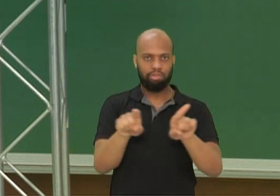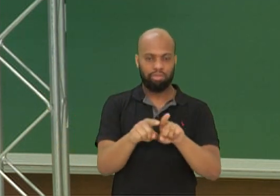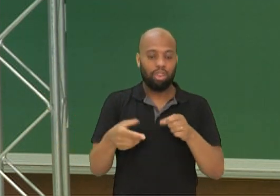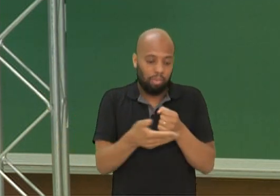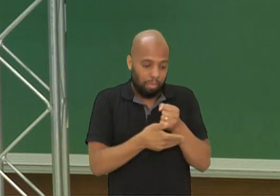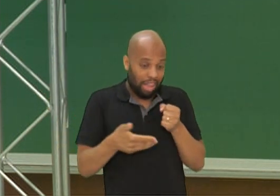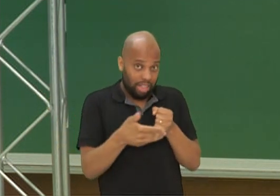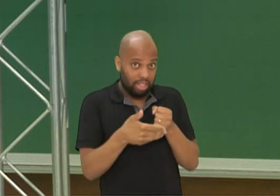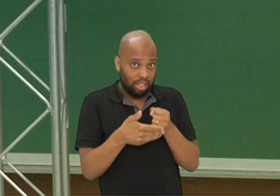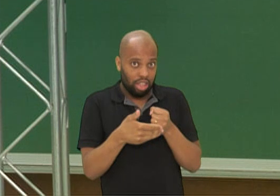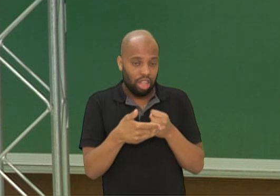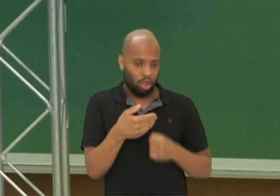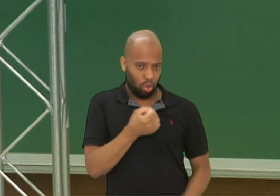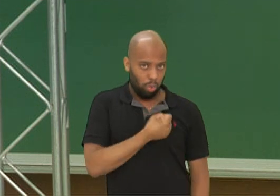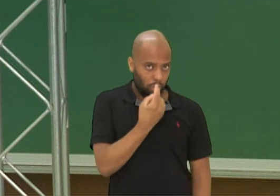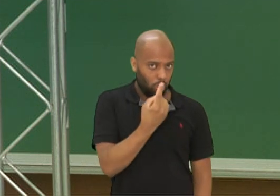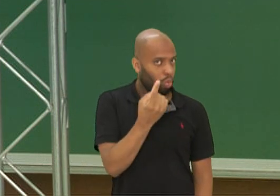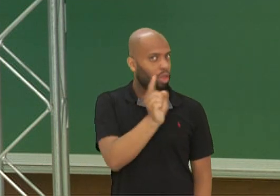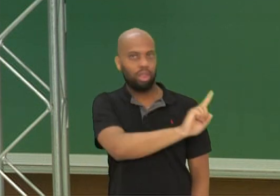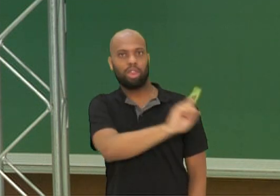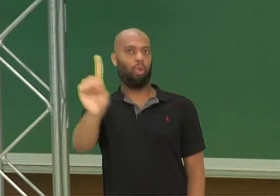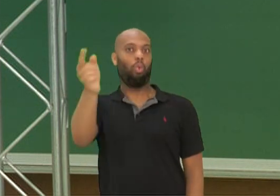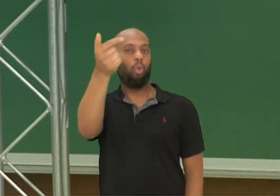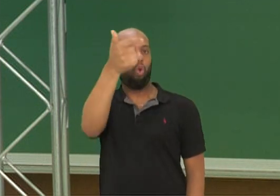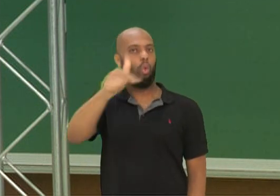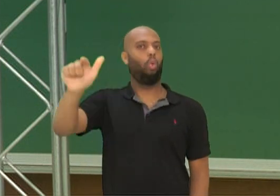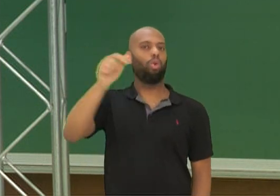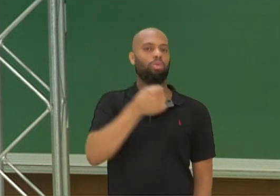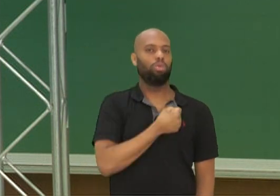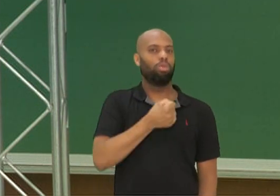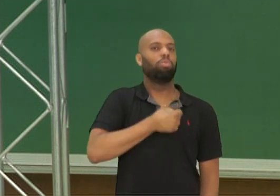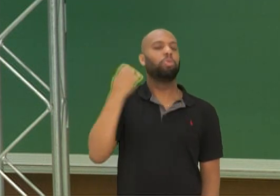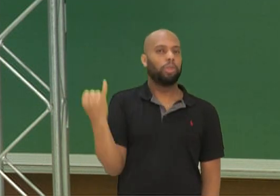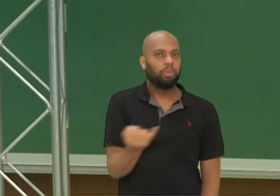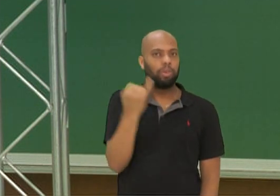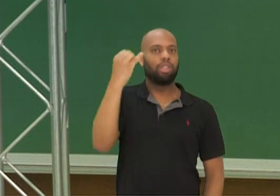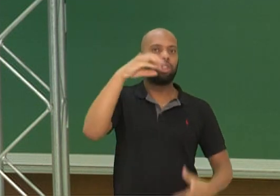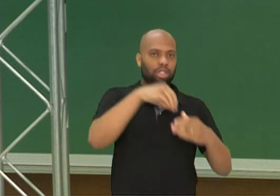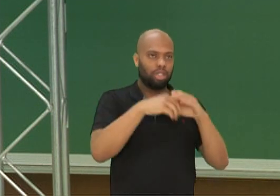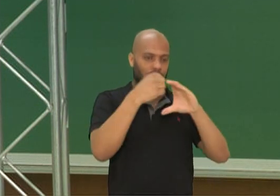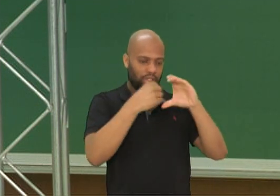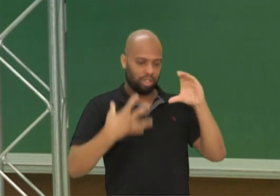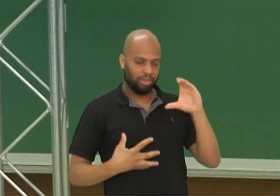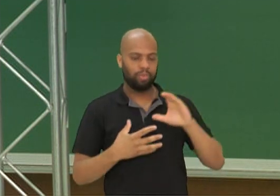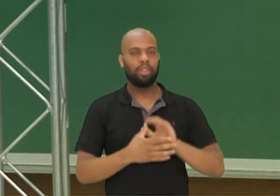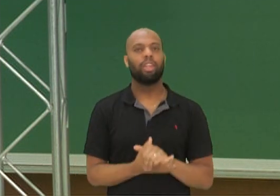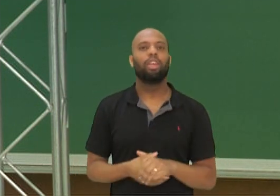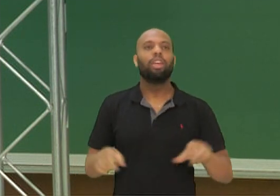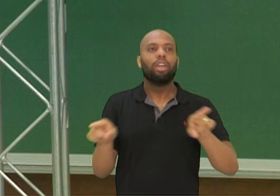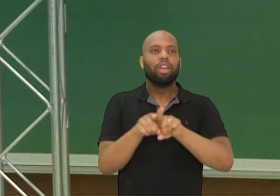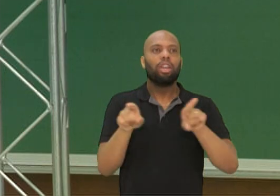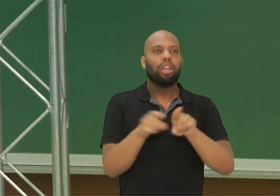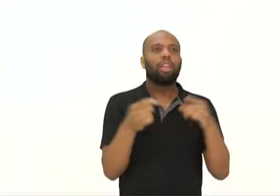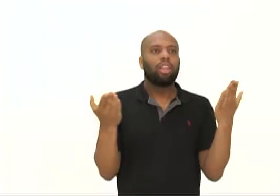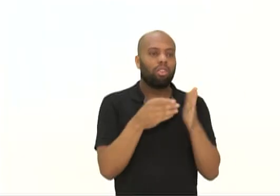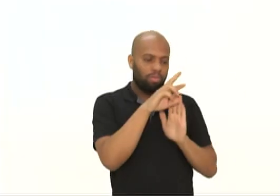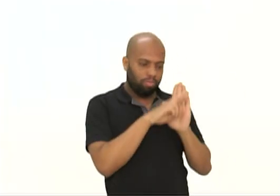base é maior que 1, hein? Isso que é importante na característica dessa propriedade. Na propriedade